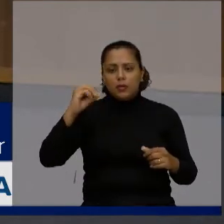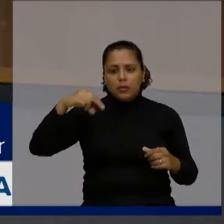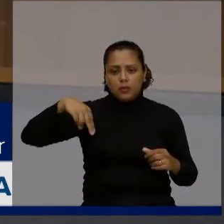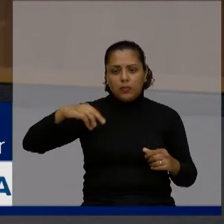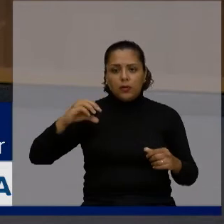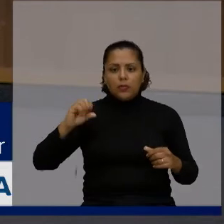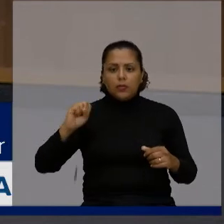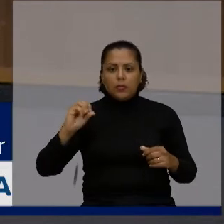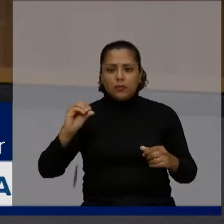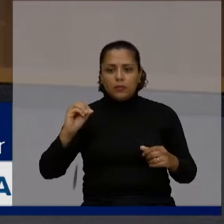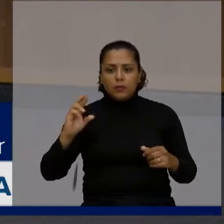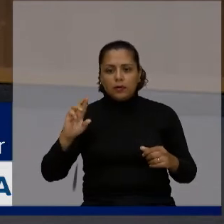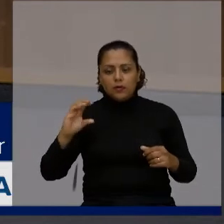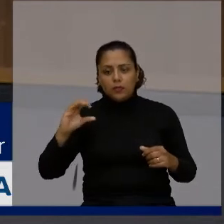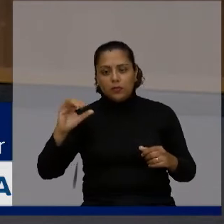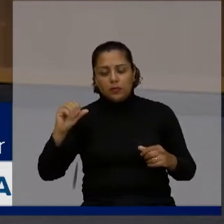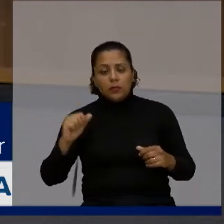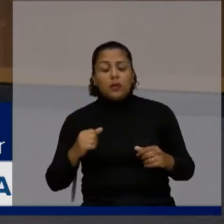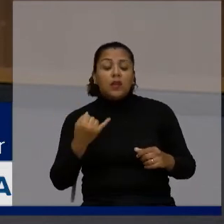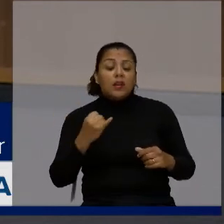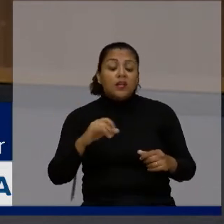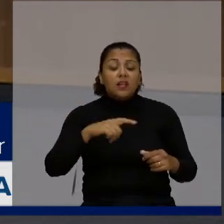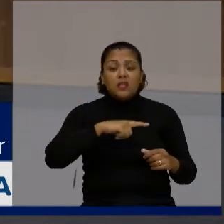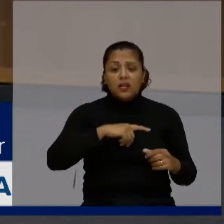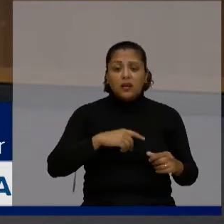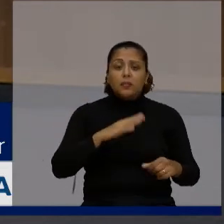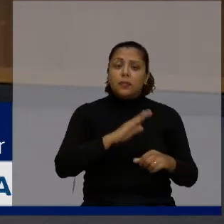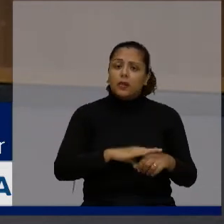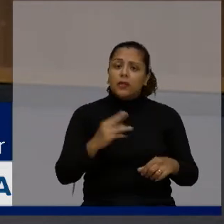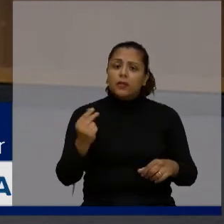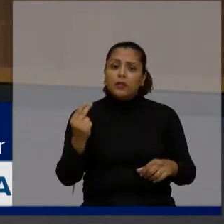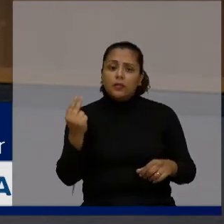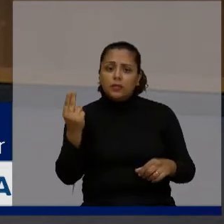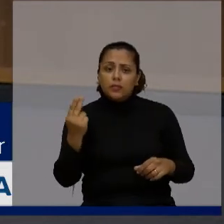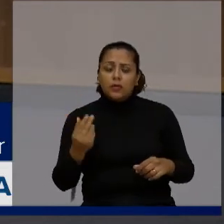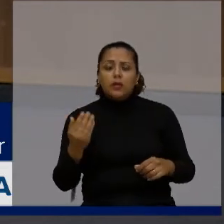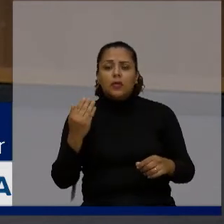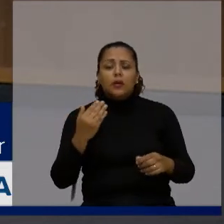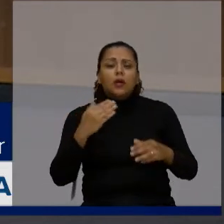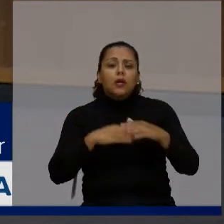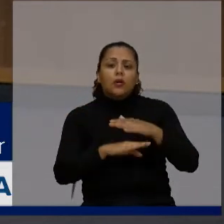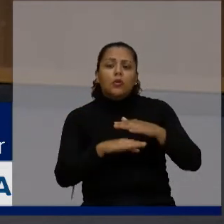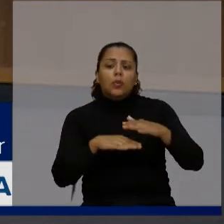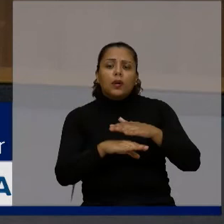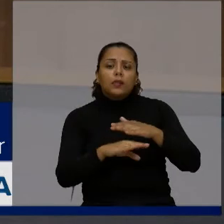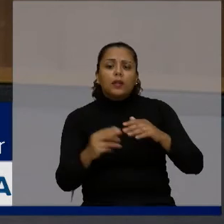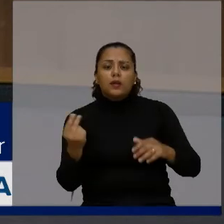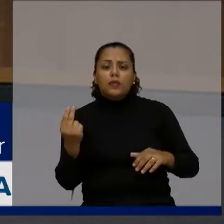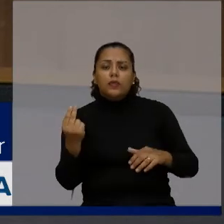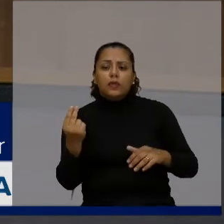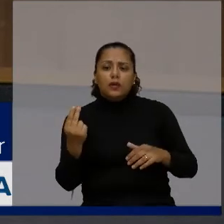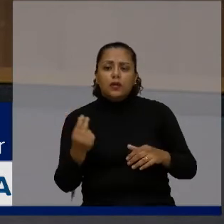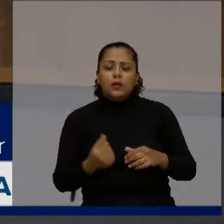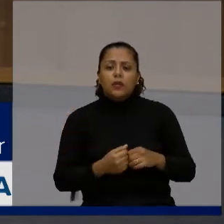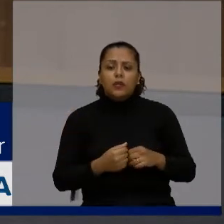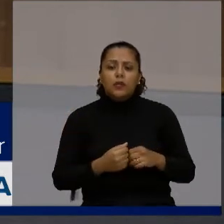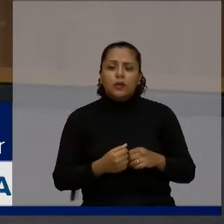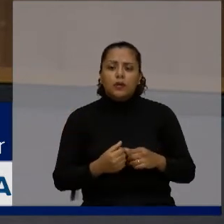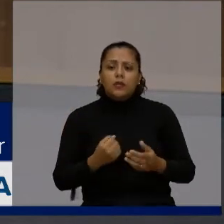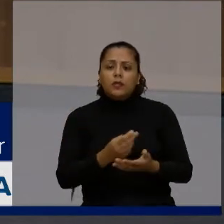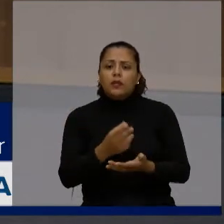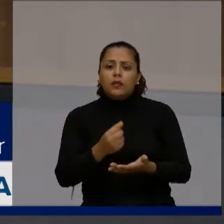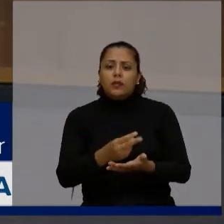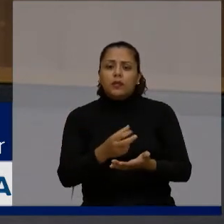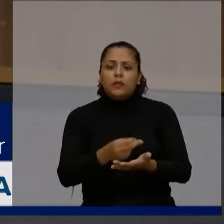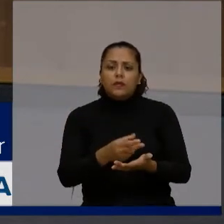dessas, outras operações financeiras utilizadas para guardar recursos resultantes da venda de